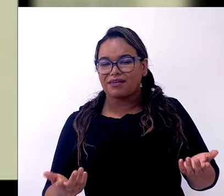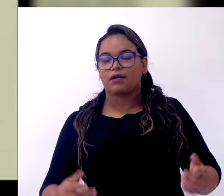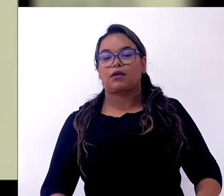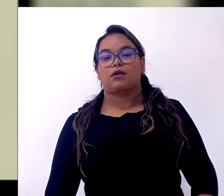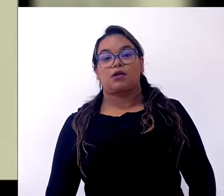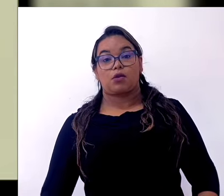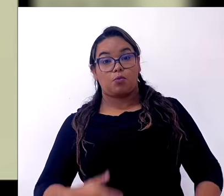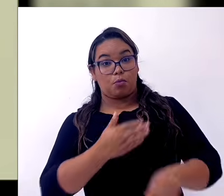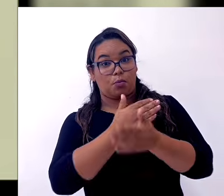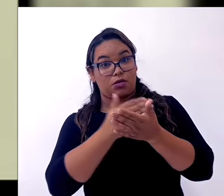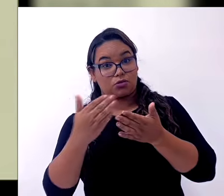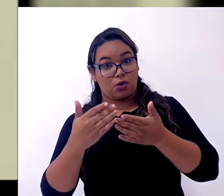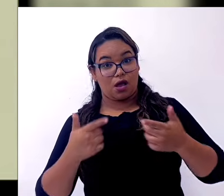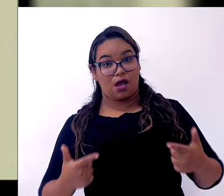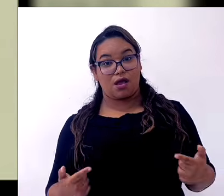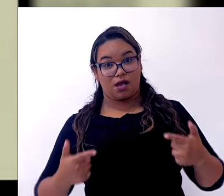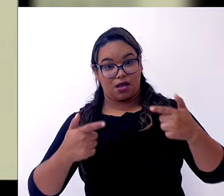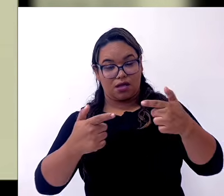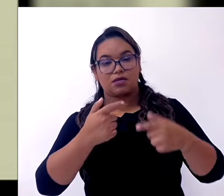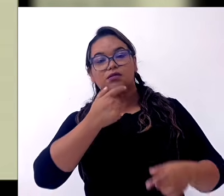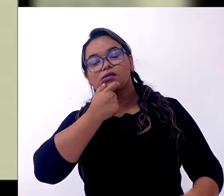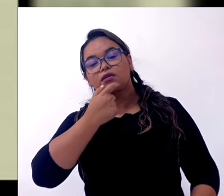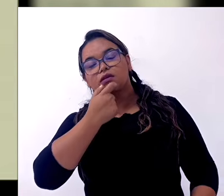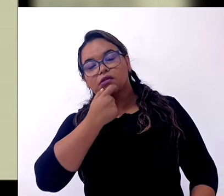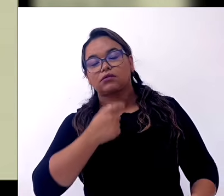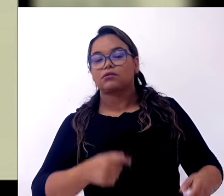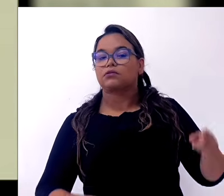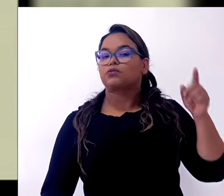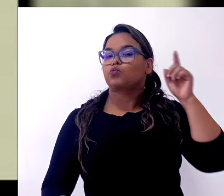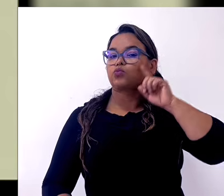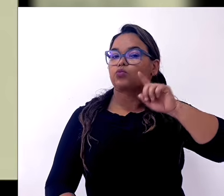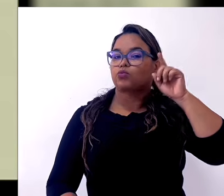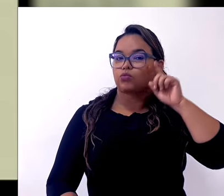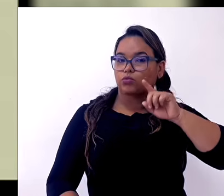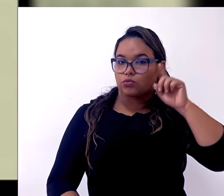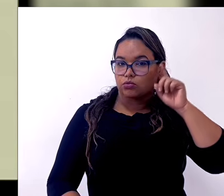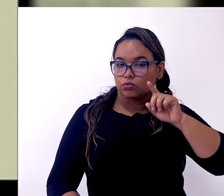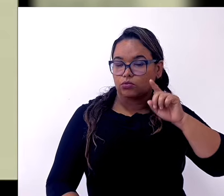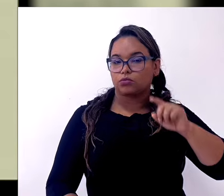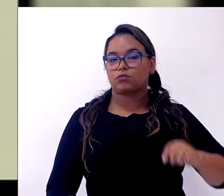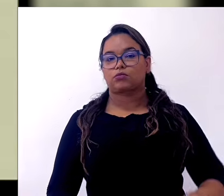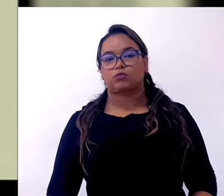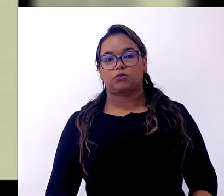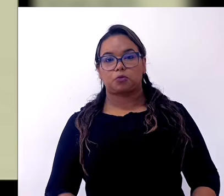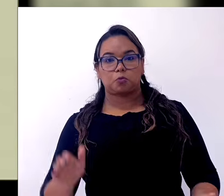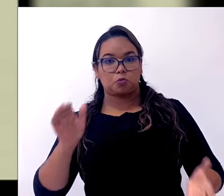A realeza também é maçom. O príncipe Bernard da Holanda pertence ao Comitê dos